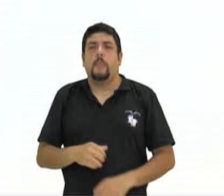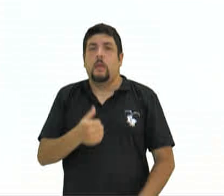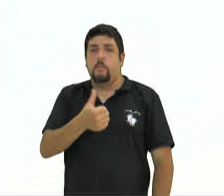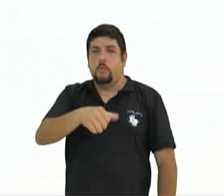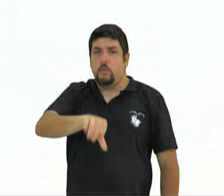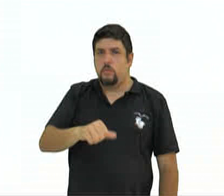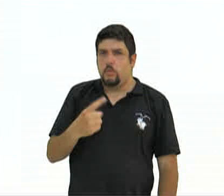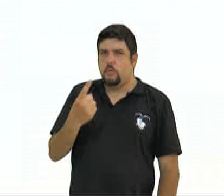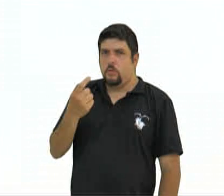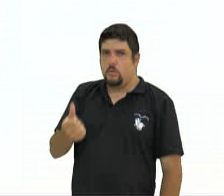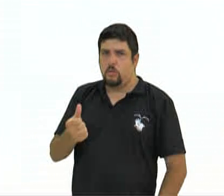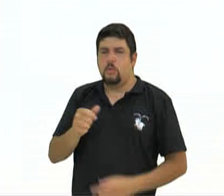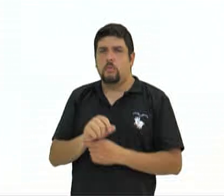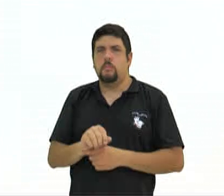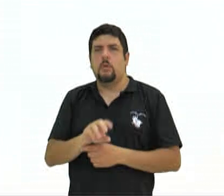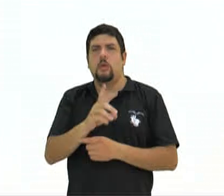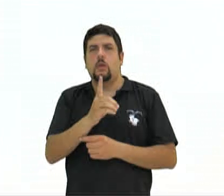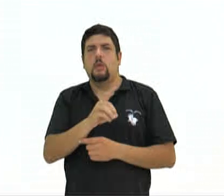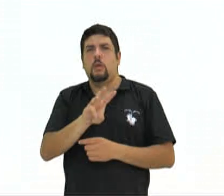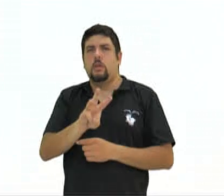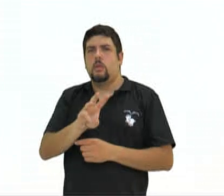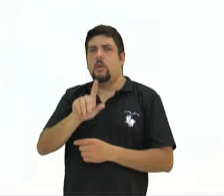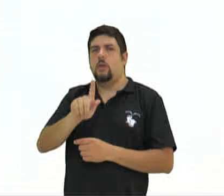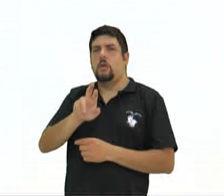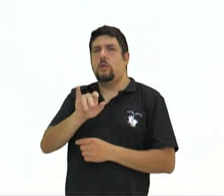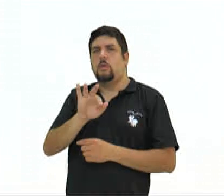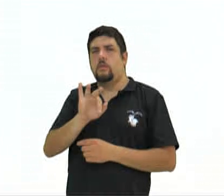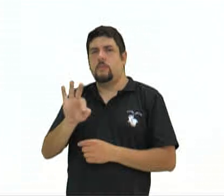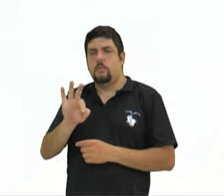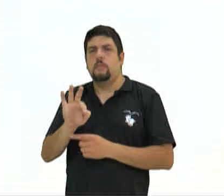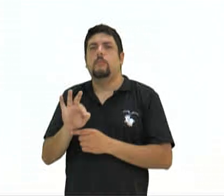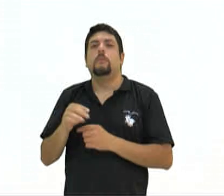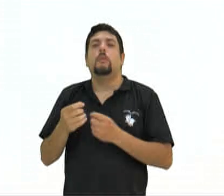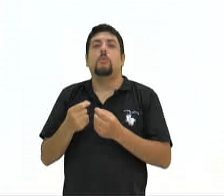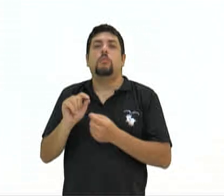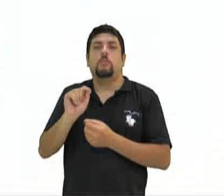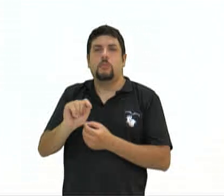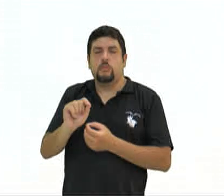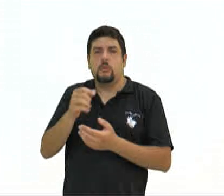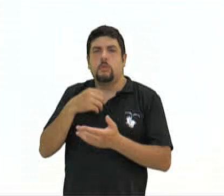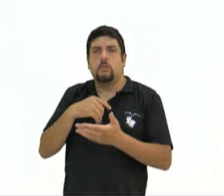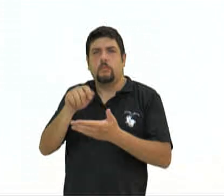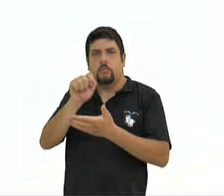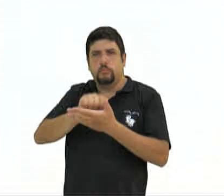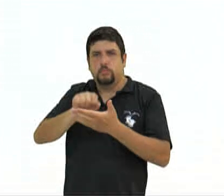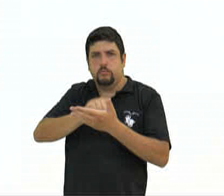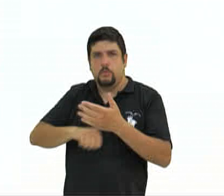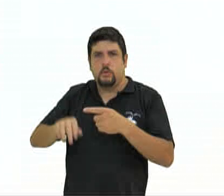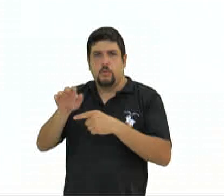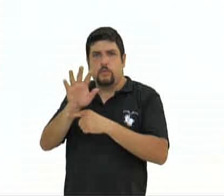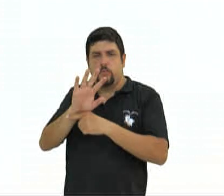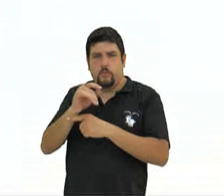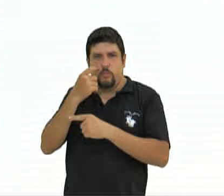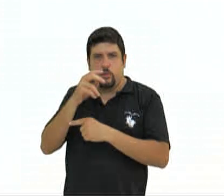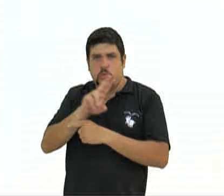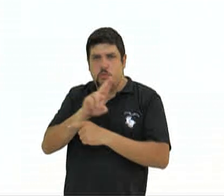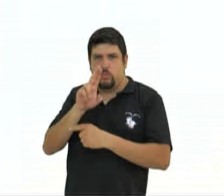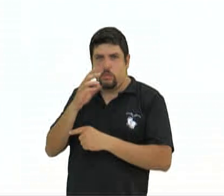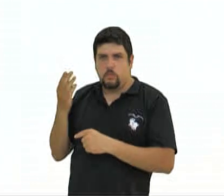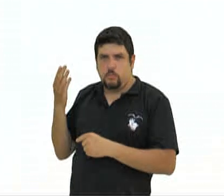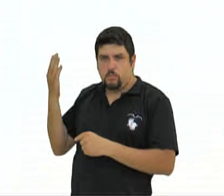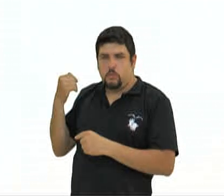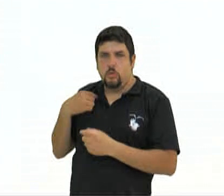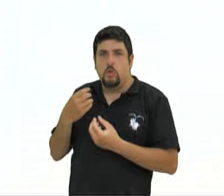1916, o D.W. Griffith escreveu um roteiro de seu filme Intolerance, né? Uma superprodução de 10